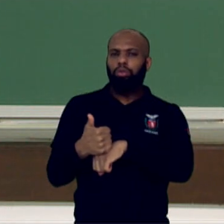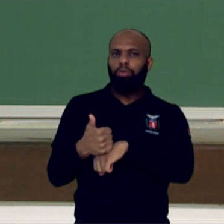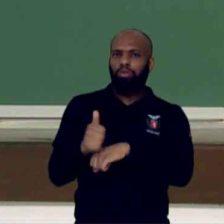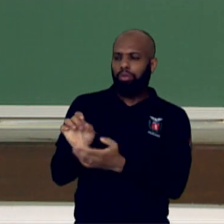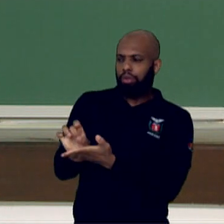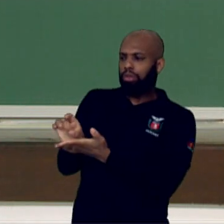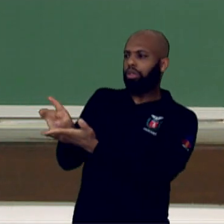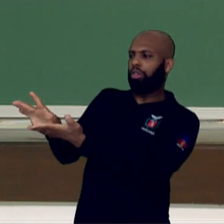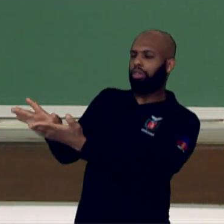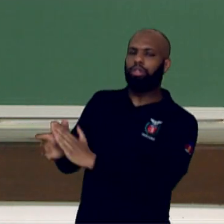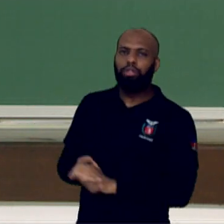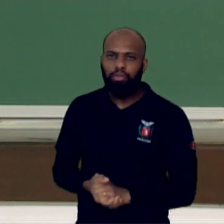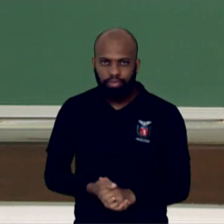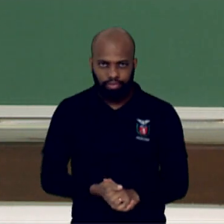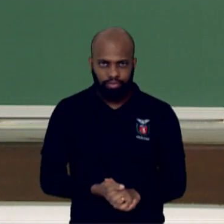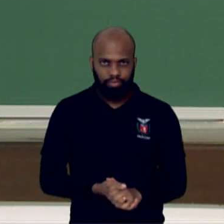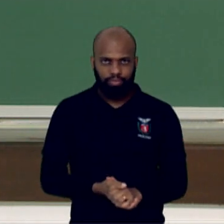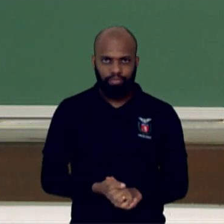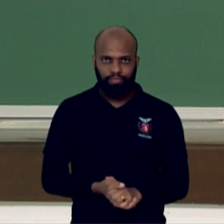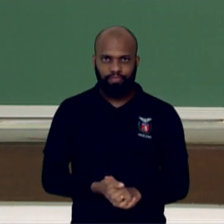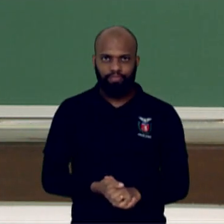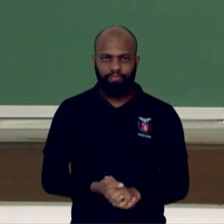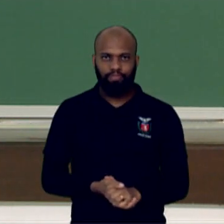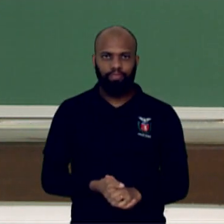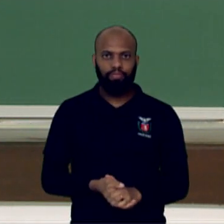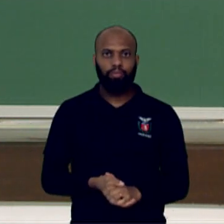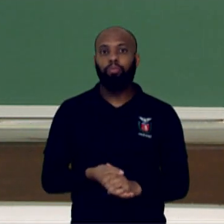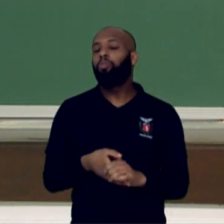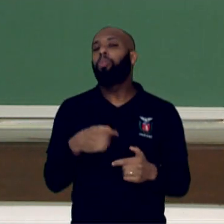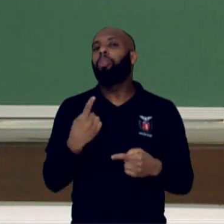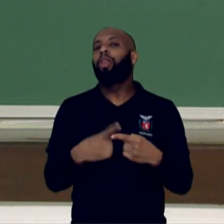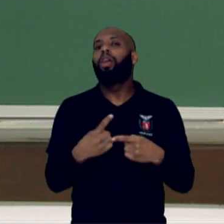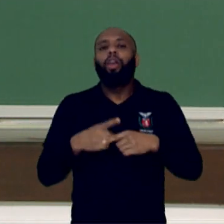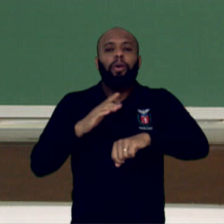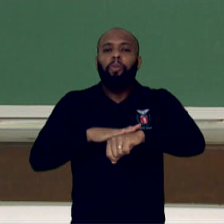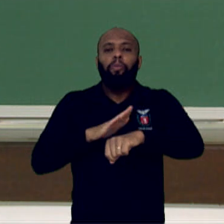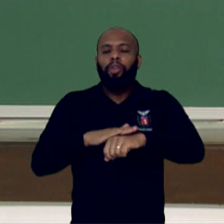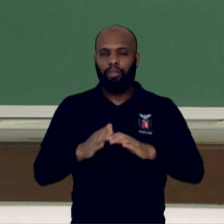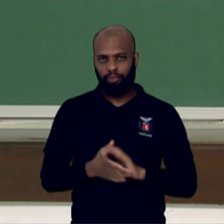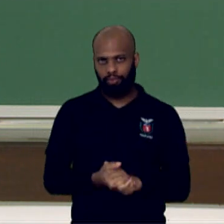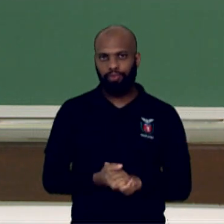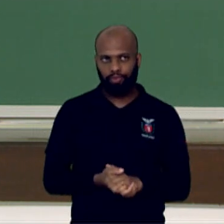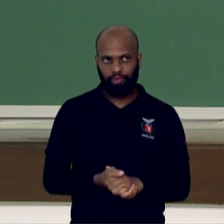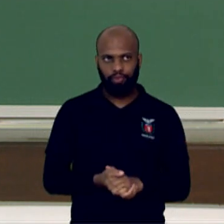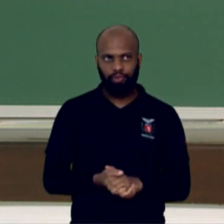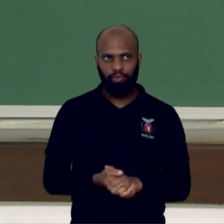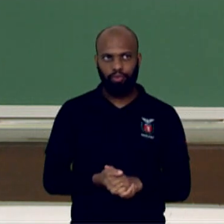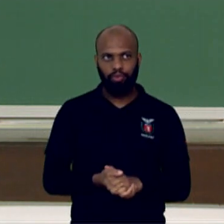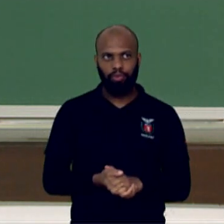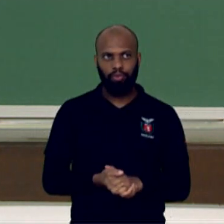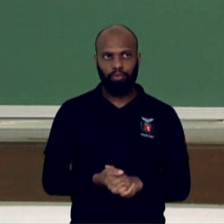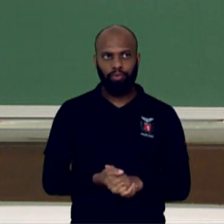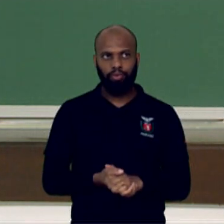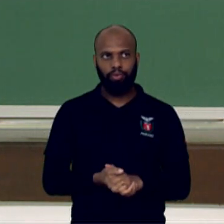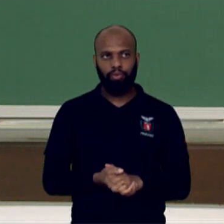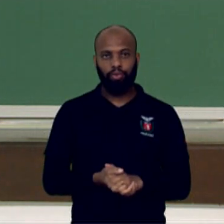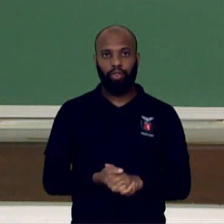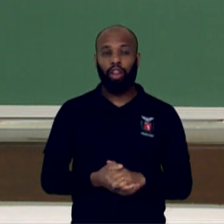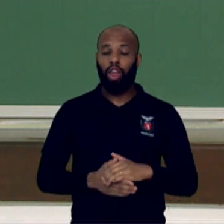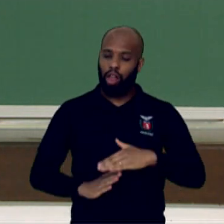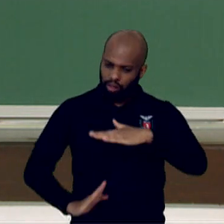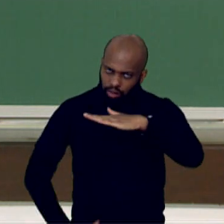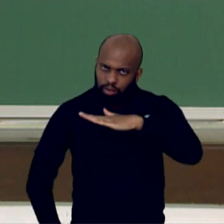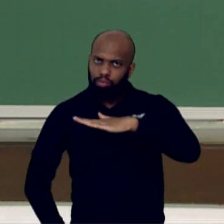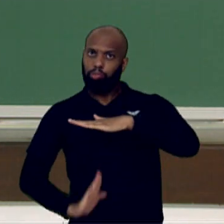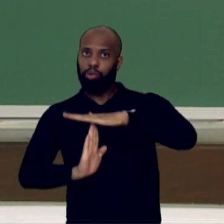e ele é demitido, mandado embora. É que parte da narrativa, né? É a parte mais alta